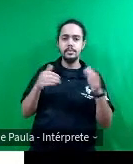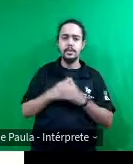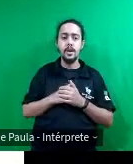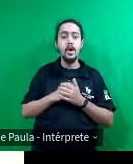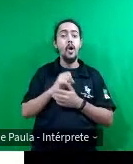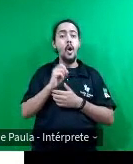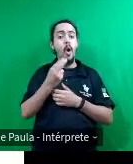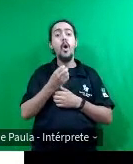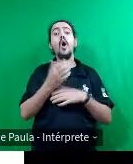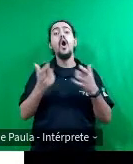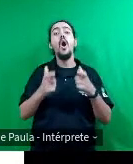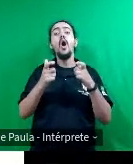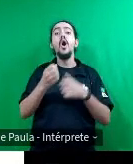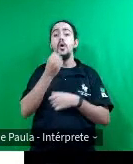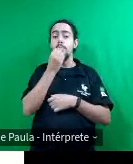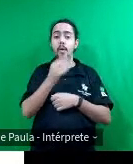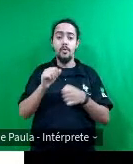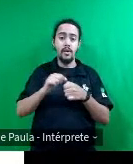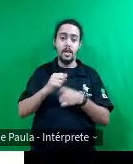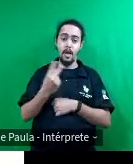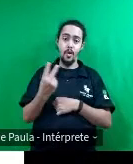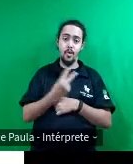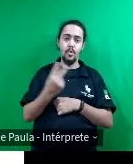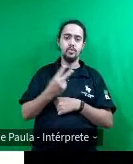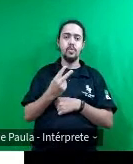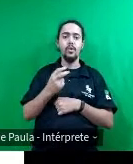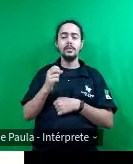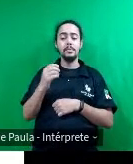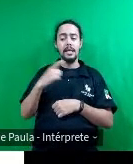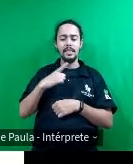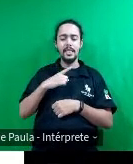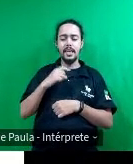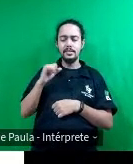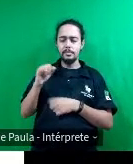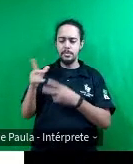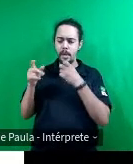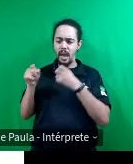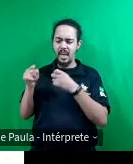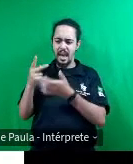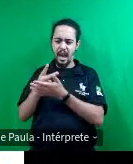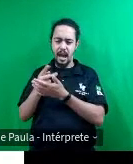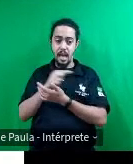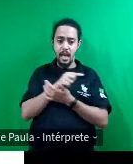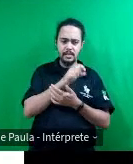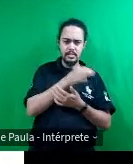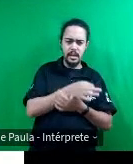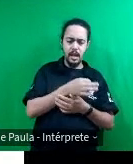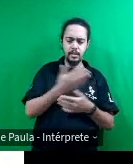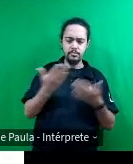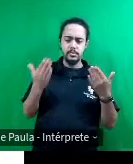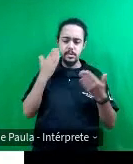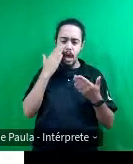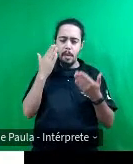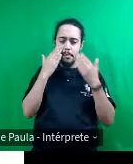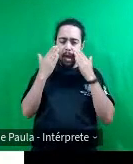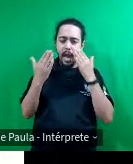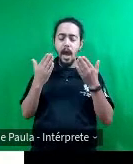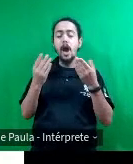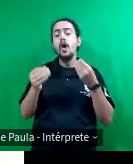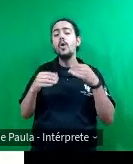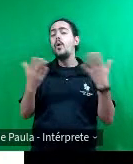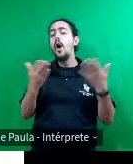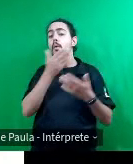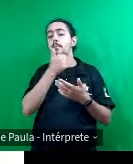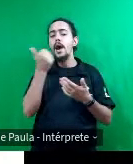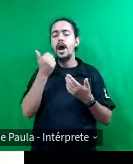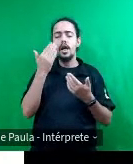e conferir a resposta para ver se não está cometendo nenhum erro. Né? Então, aquele seguro aí morreu de velho, faz por um jeito, faz pelo outro, confere. Tem que dar a